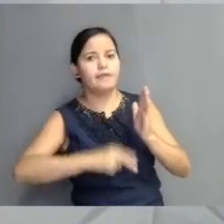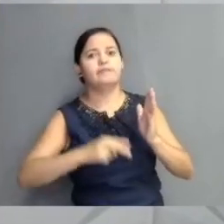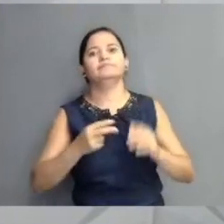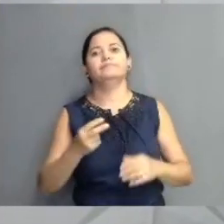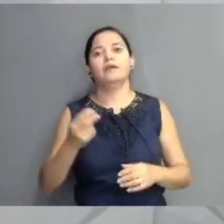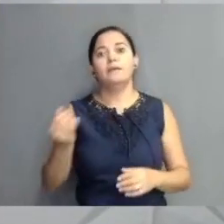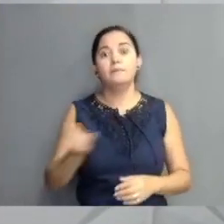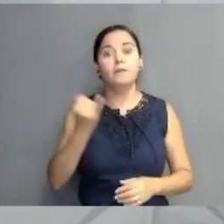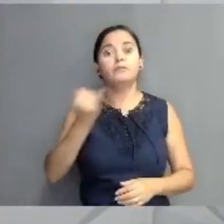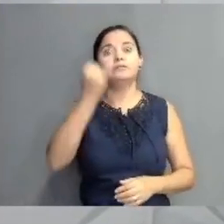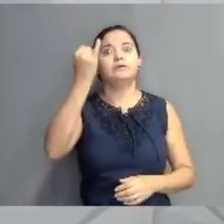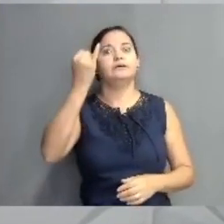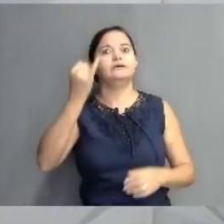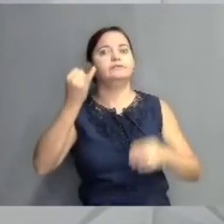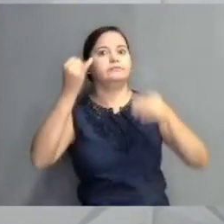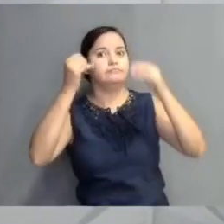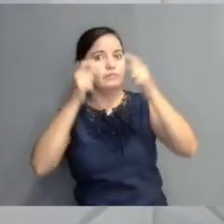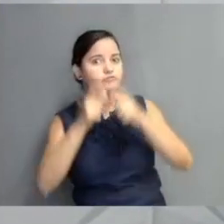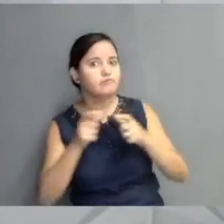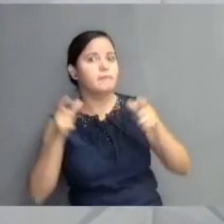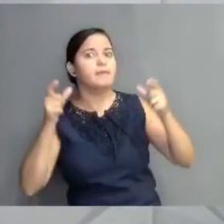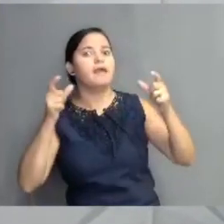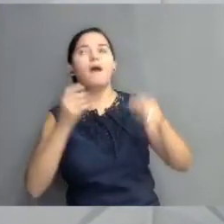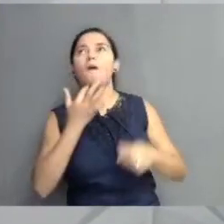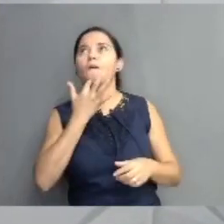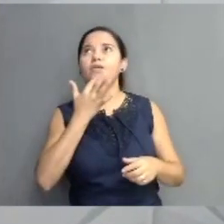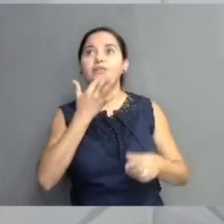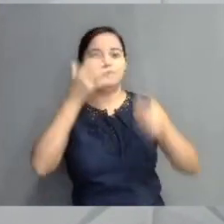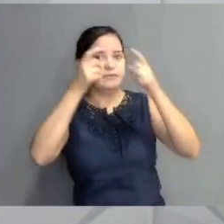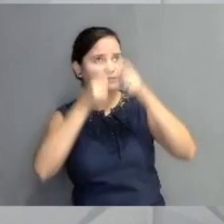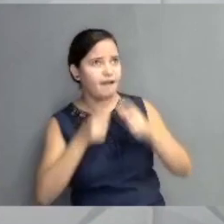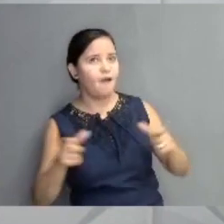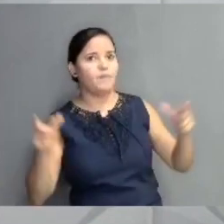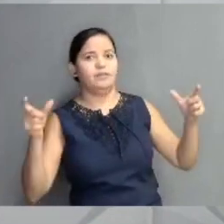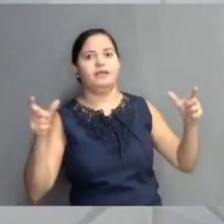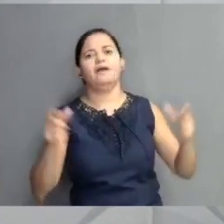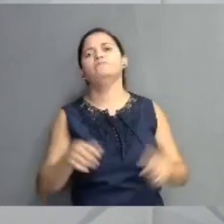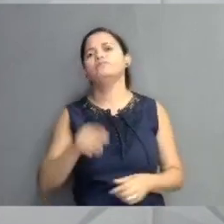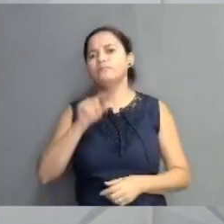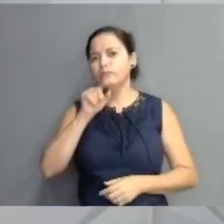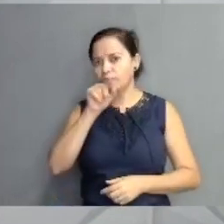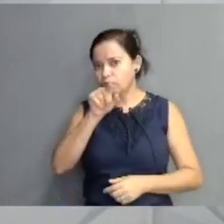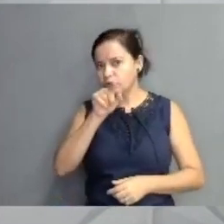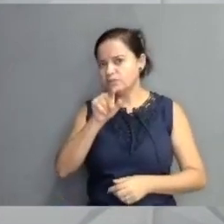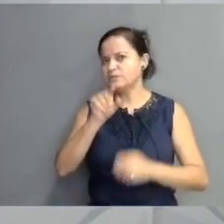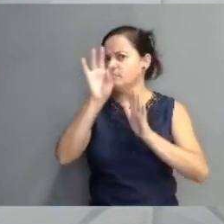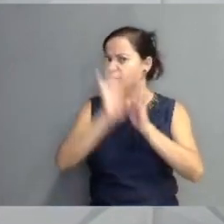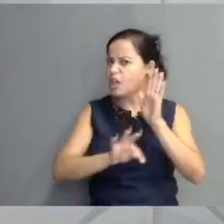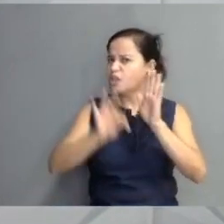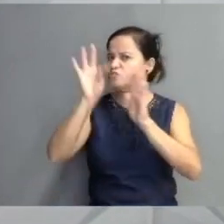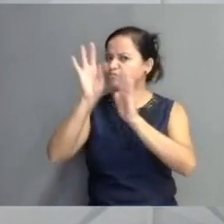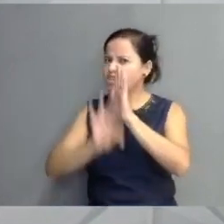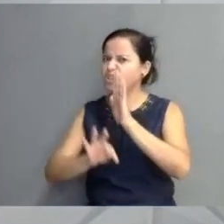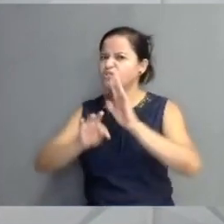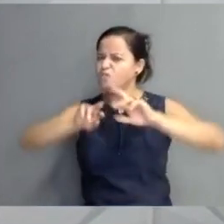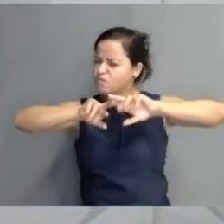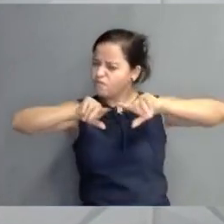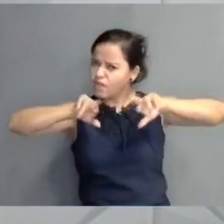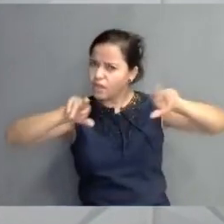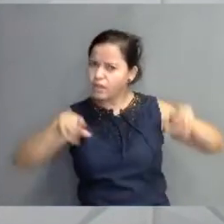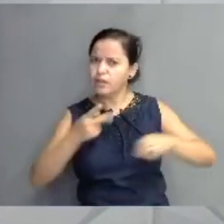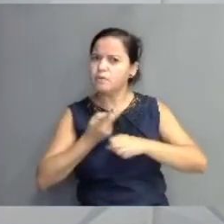nós ampliamos, né, os nossos conhecimentos. Então, procure outros textos, né, que trazem